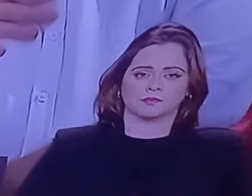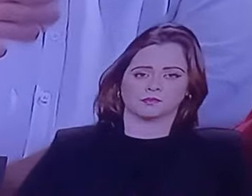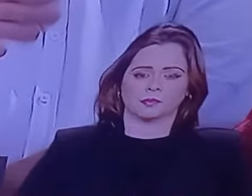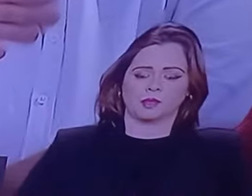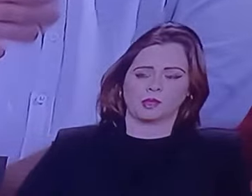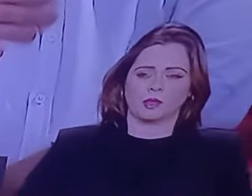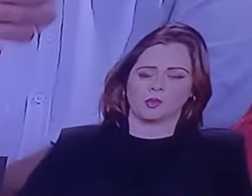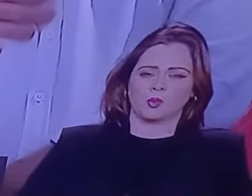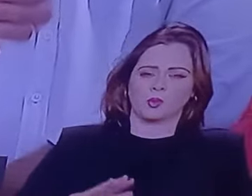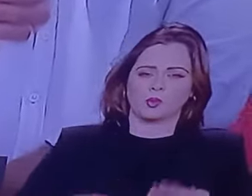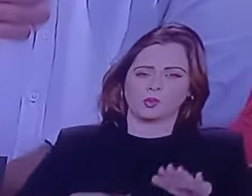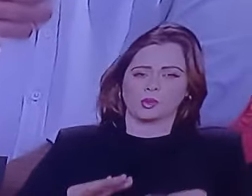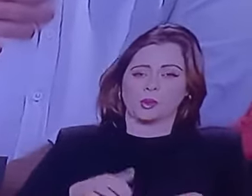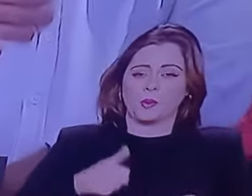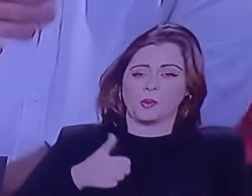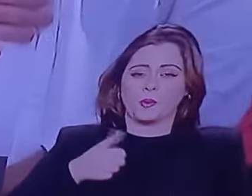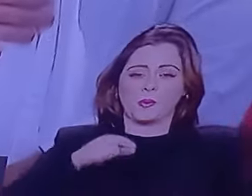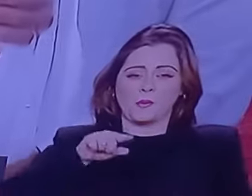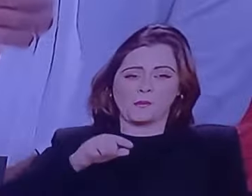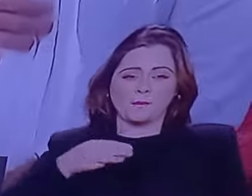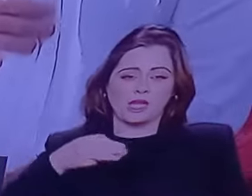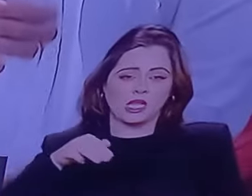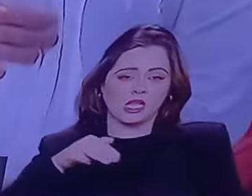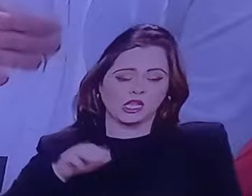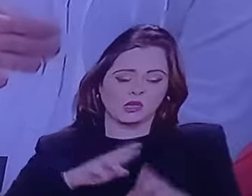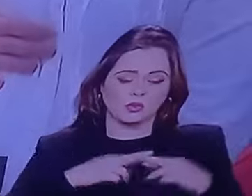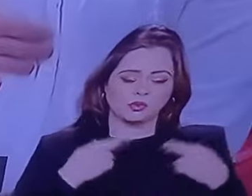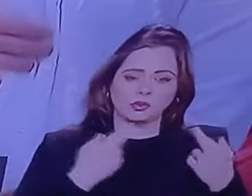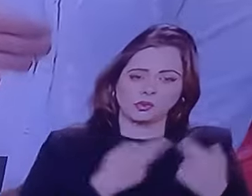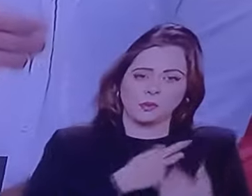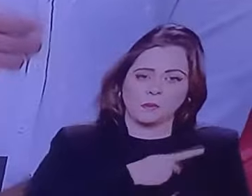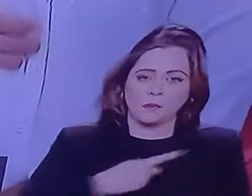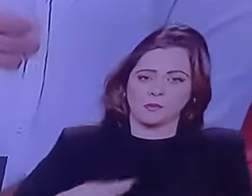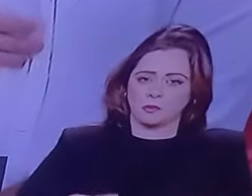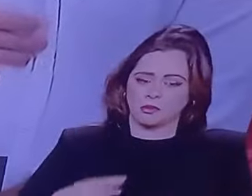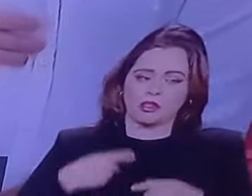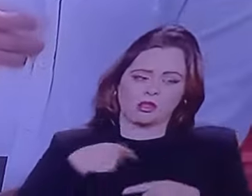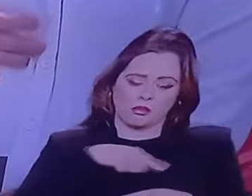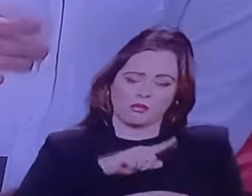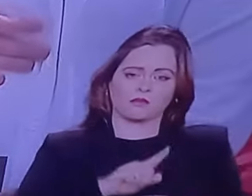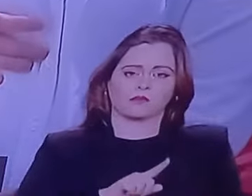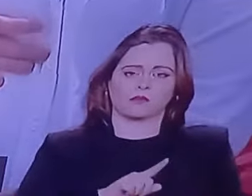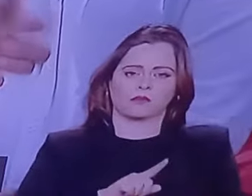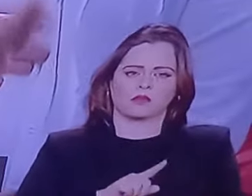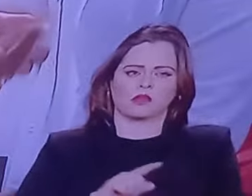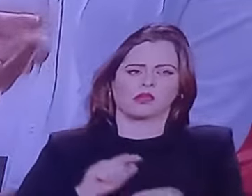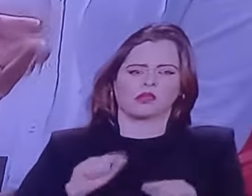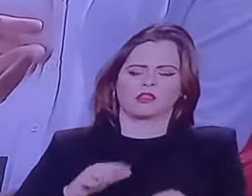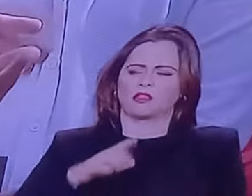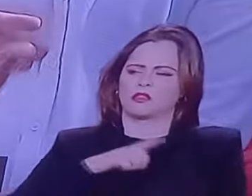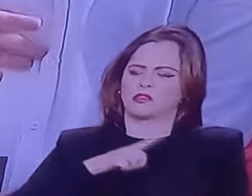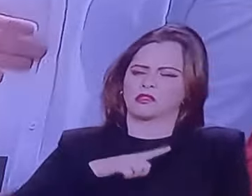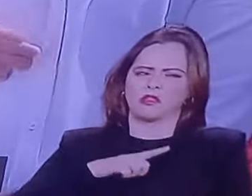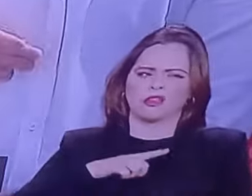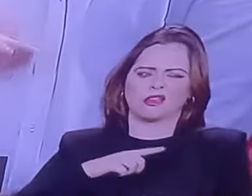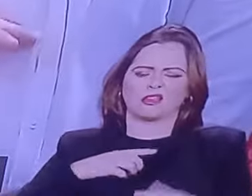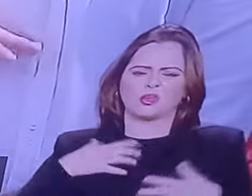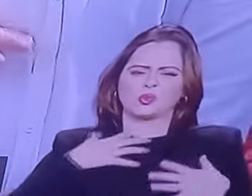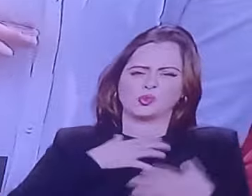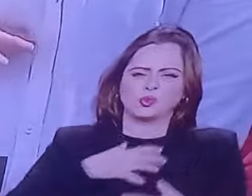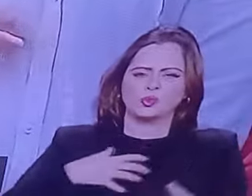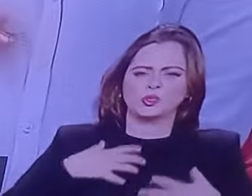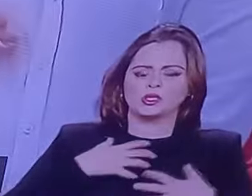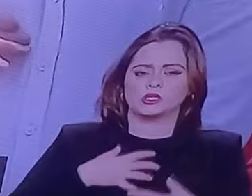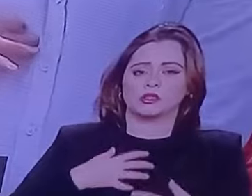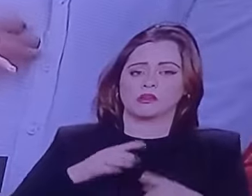em 1 milhão de atos públicos que eu participo. Que a impressão que a gente tem